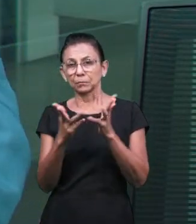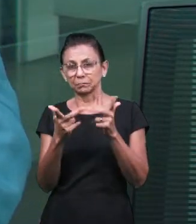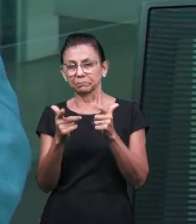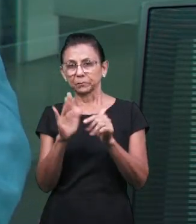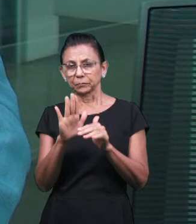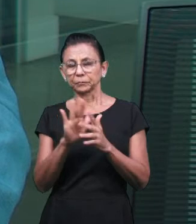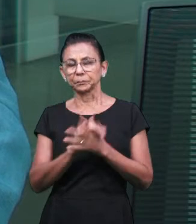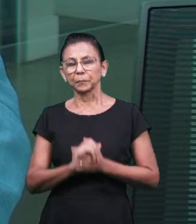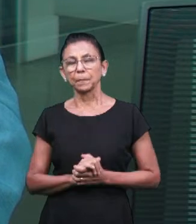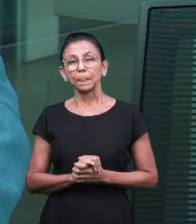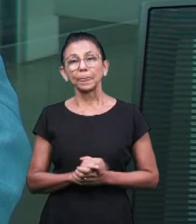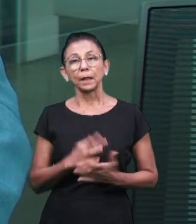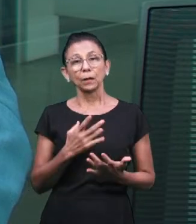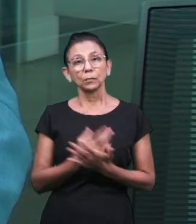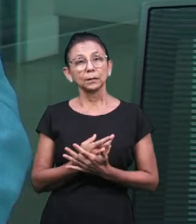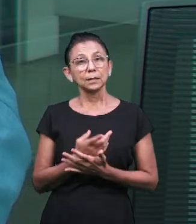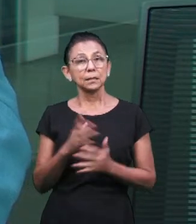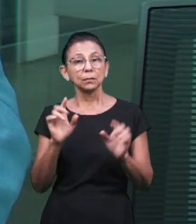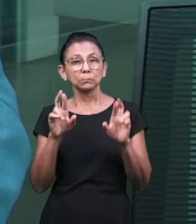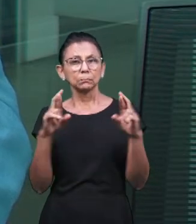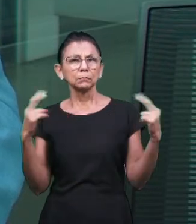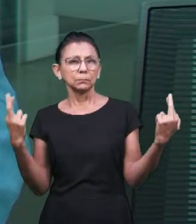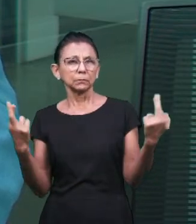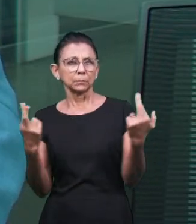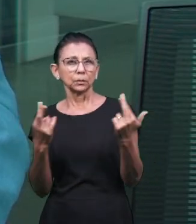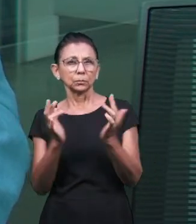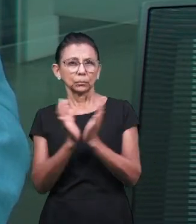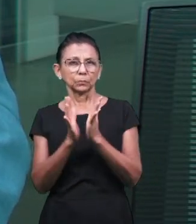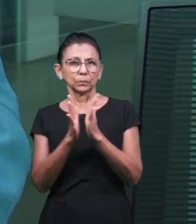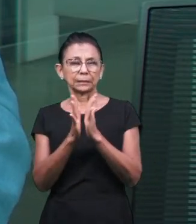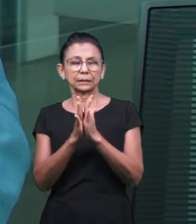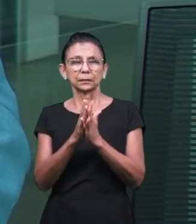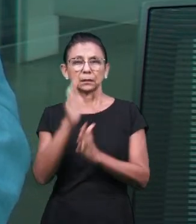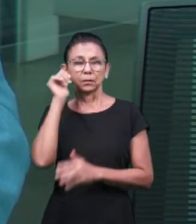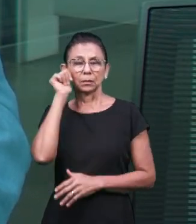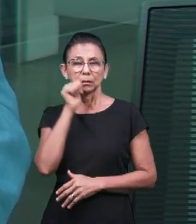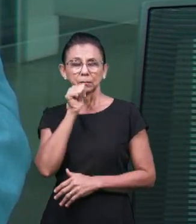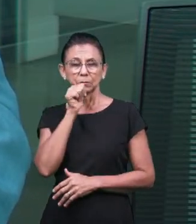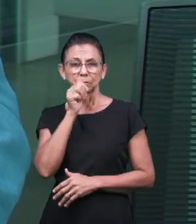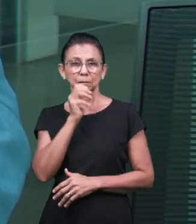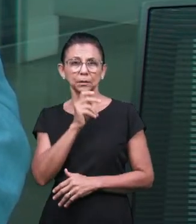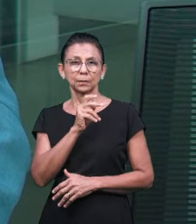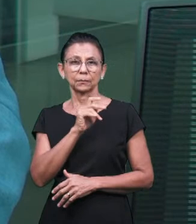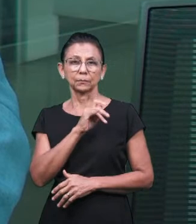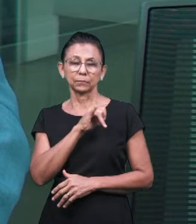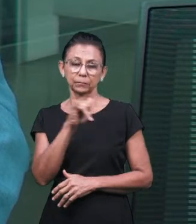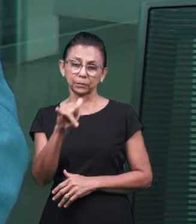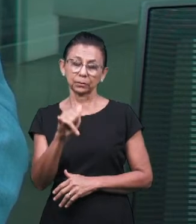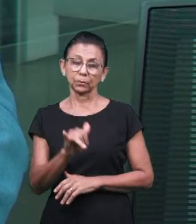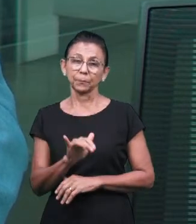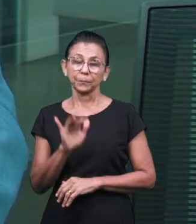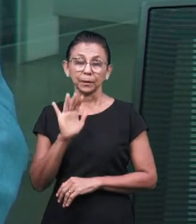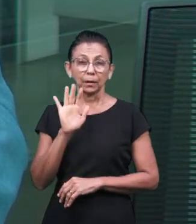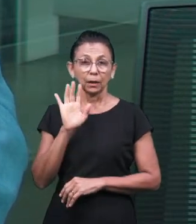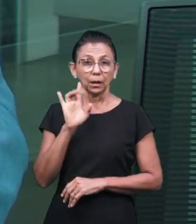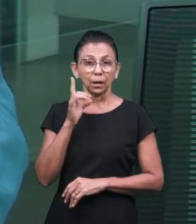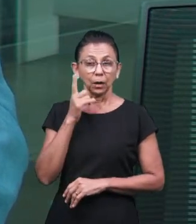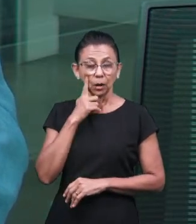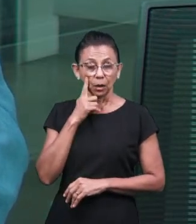reuniões, uma irmã disse o seguinte: olha, vai haver